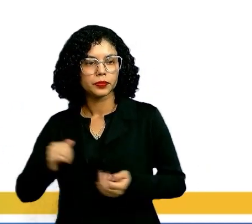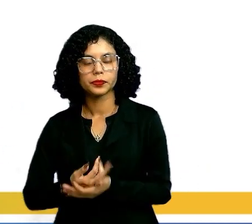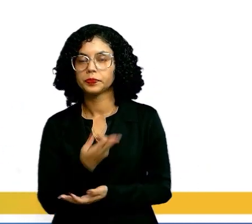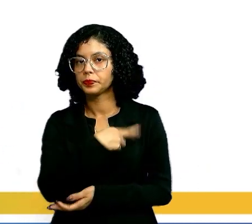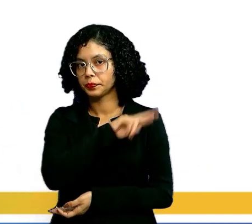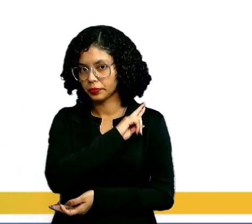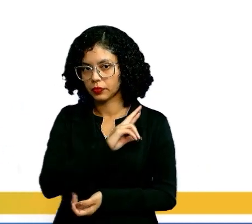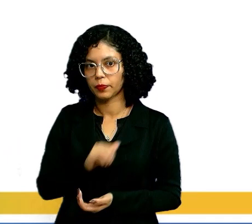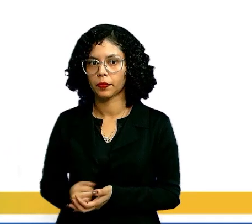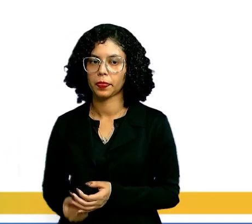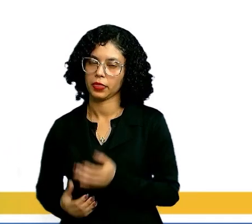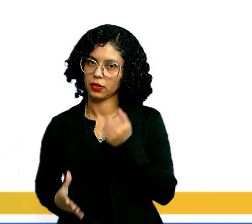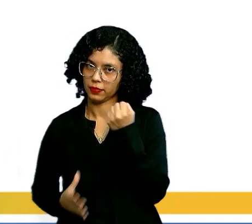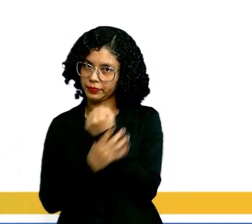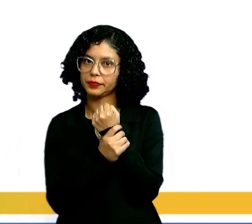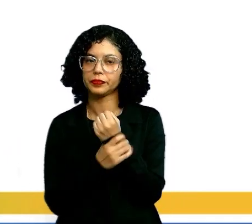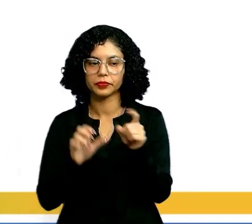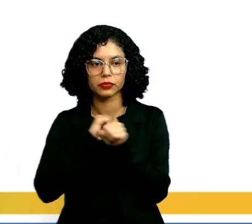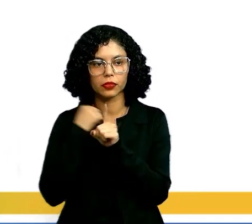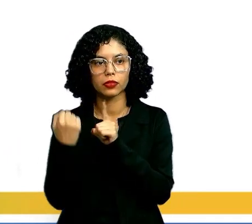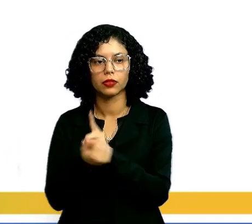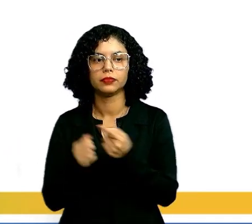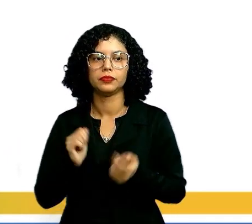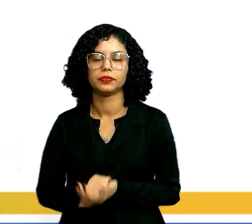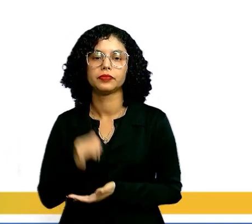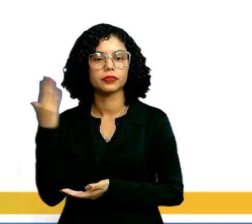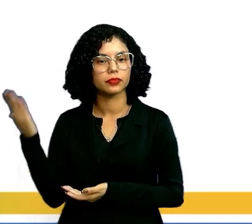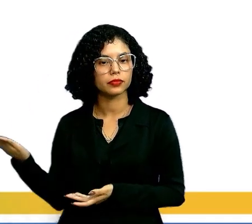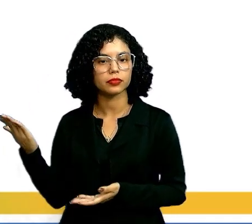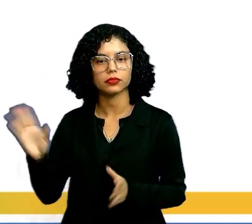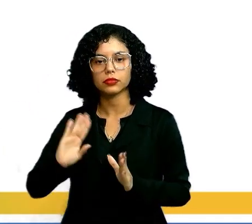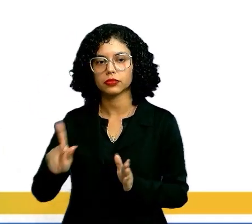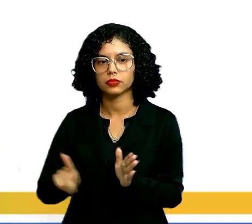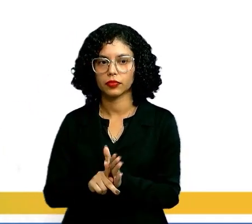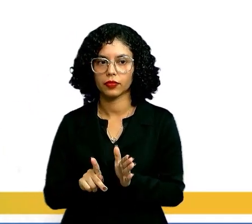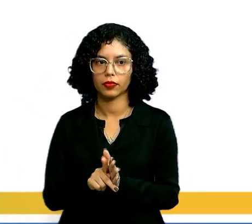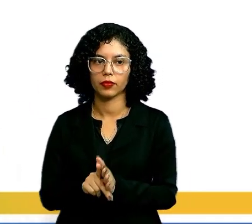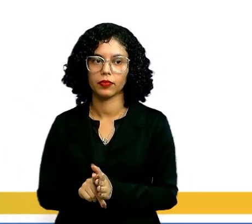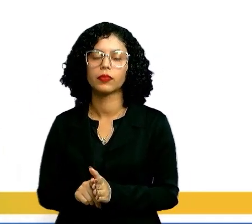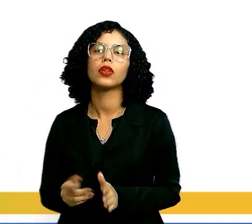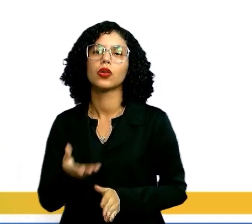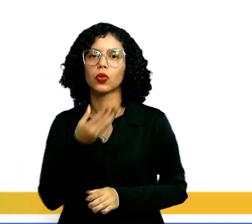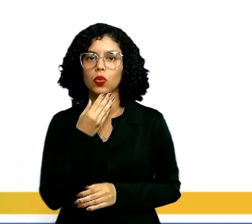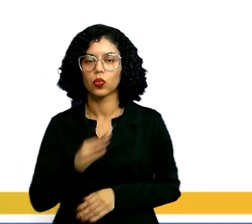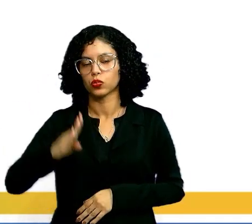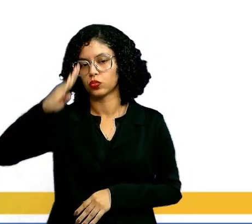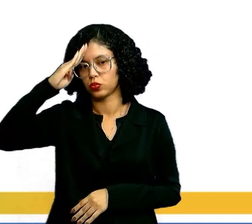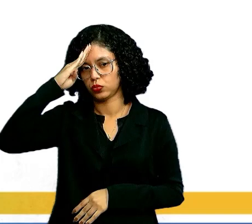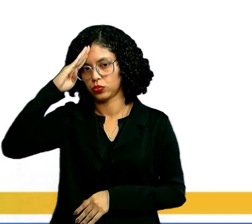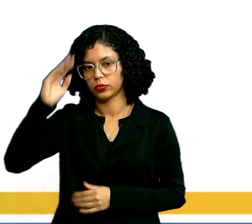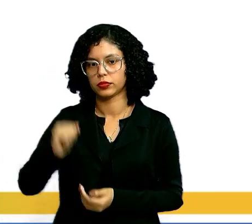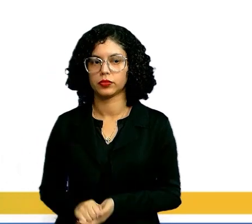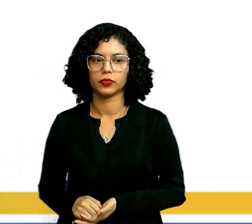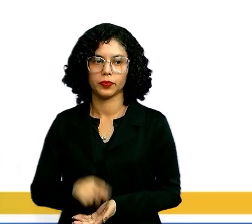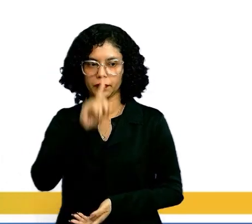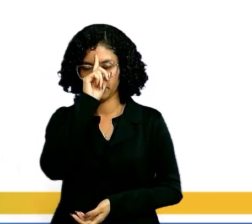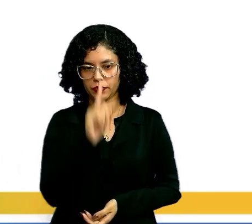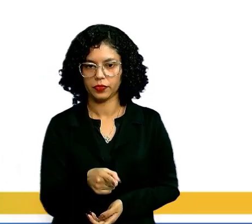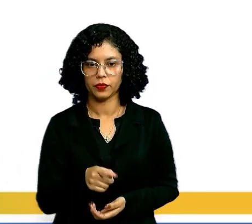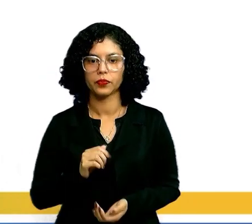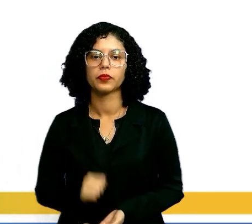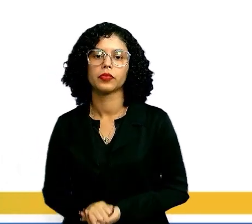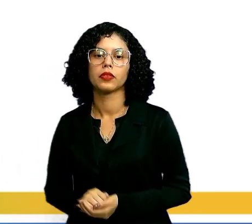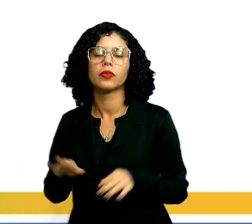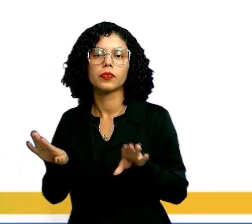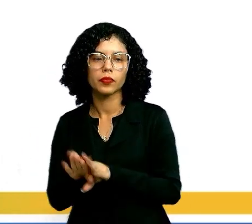responsáveis pela proteção da sociedade e aqui a gente inclui os guerreiros né né o exército com seus Generais com